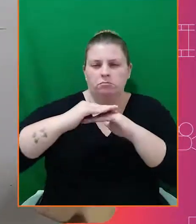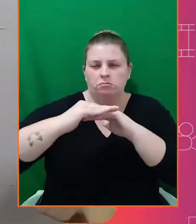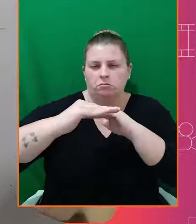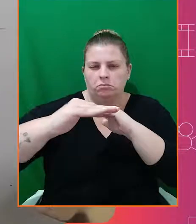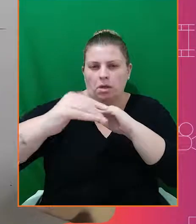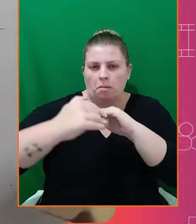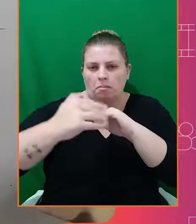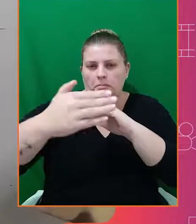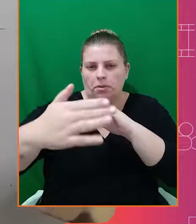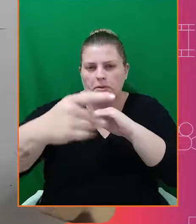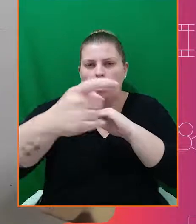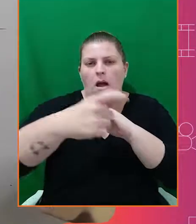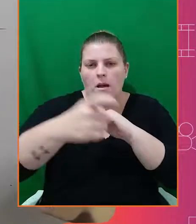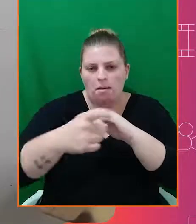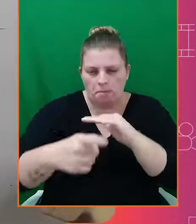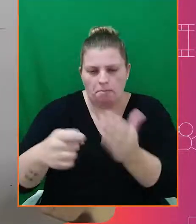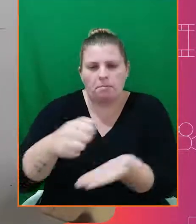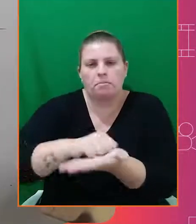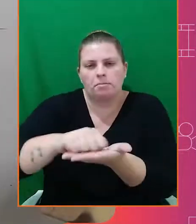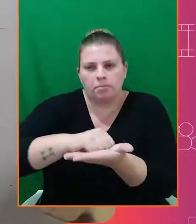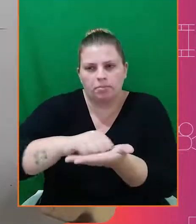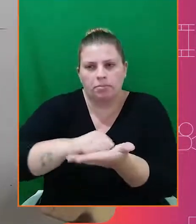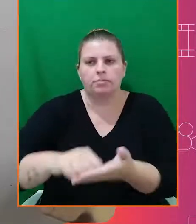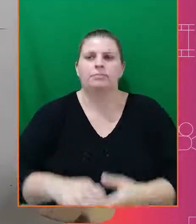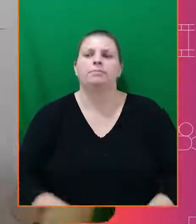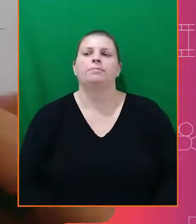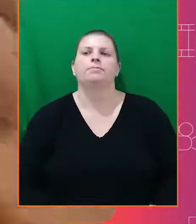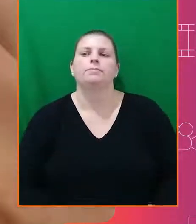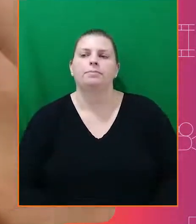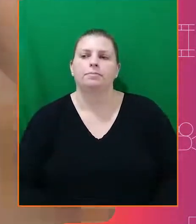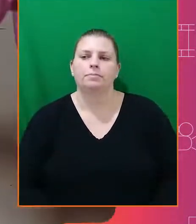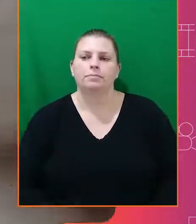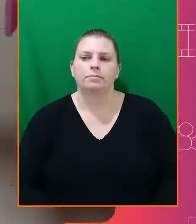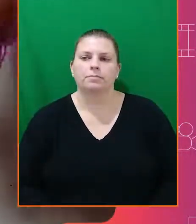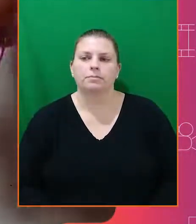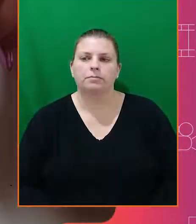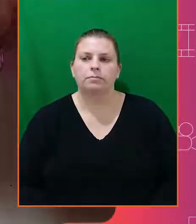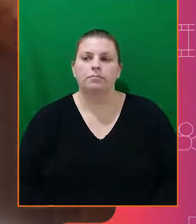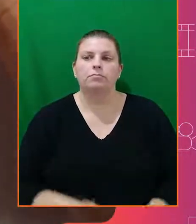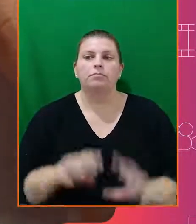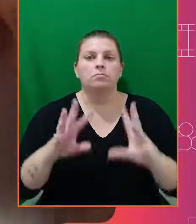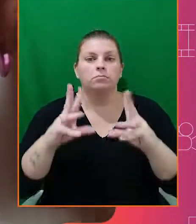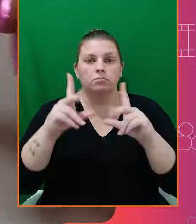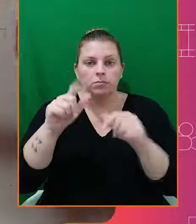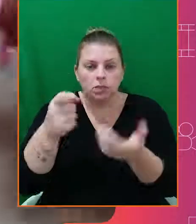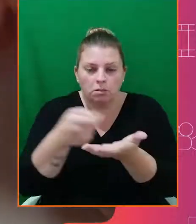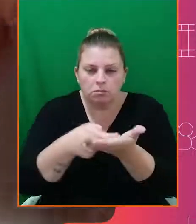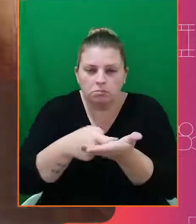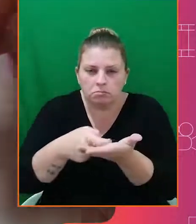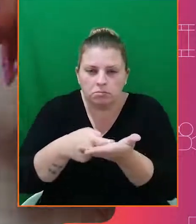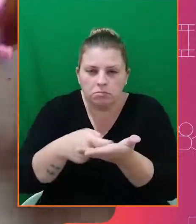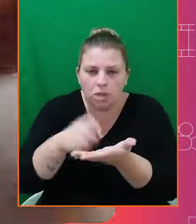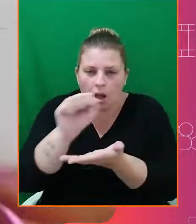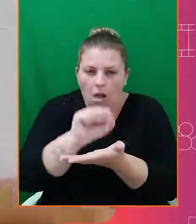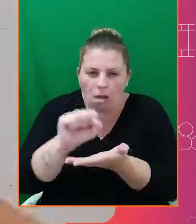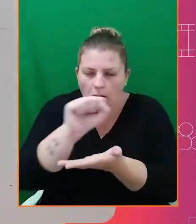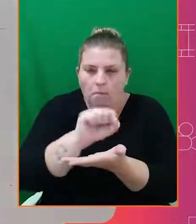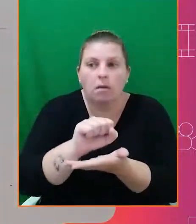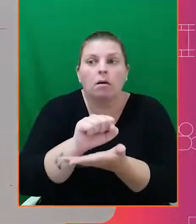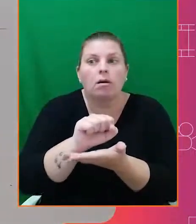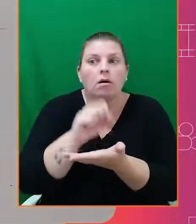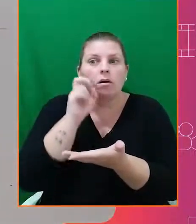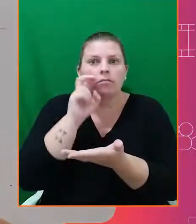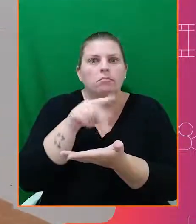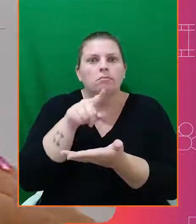uma vez que minha parede vai começar por aqui. Repare que eu apaguei todas as linhas que vinham até aqui, mas